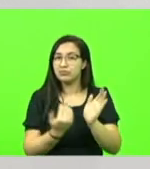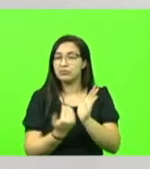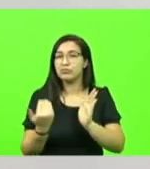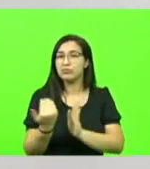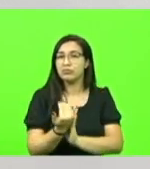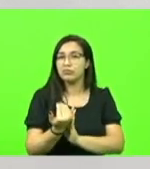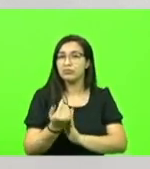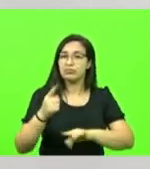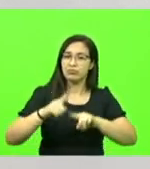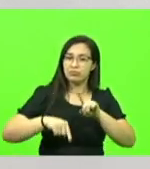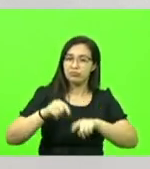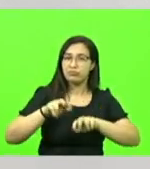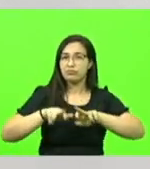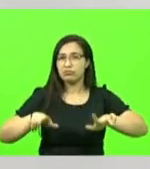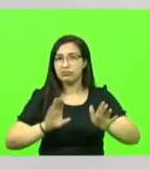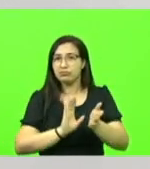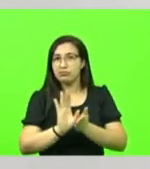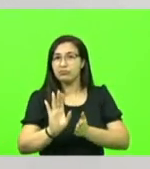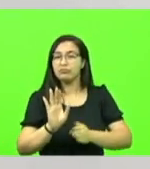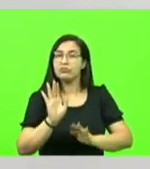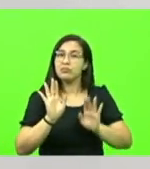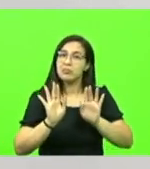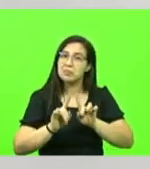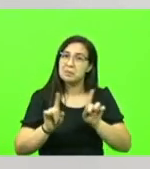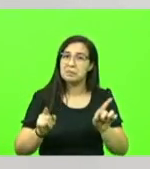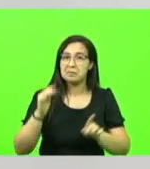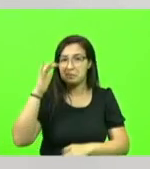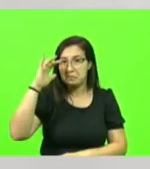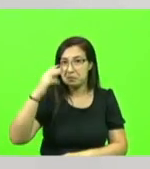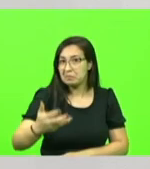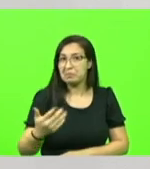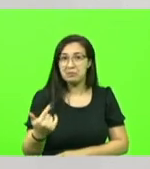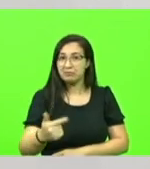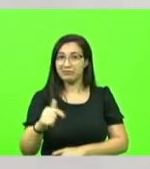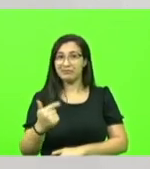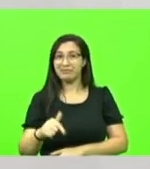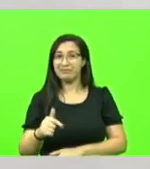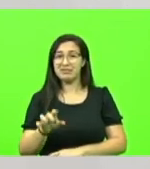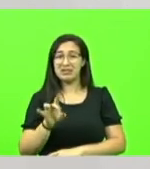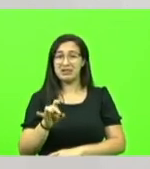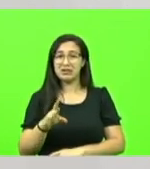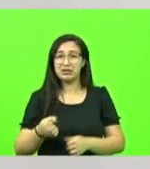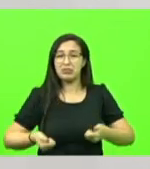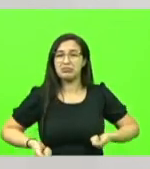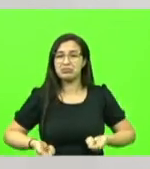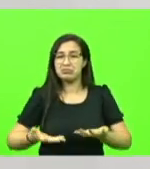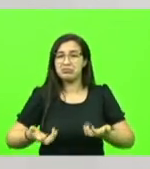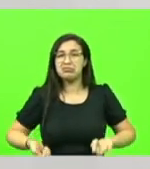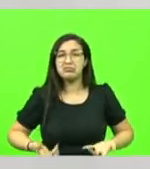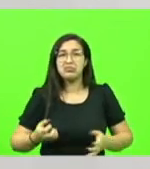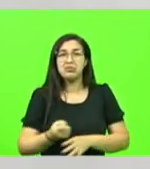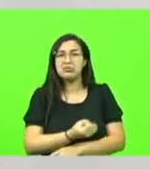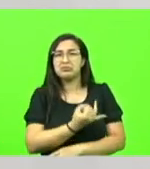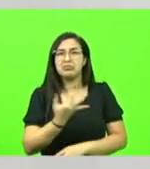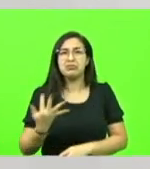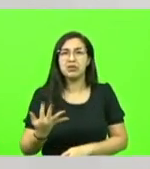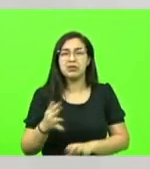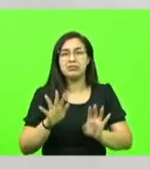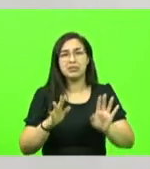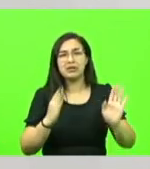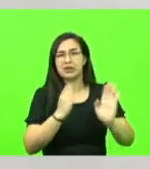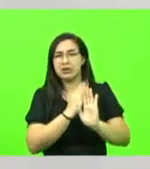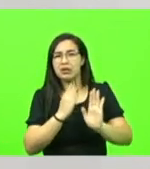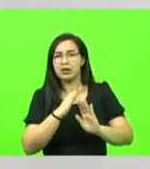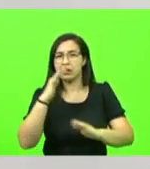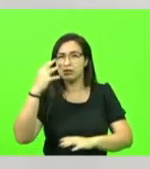não discutimos sobre resultados. Apenas falamos apenas sobre o gasto, mas não analisamos o resultado, a eficiência